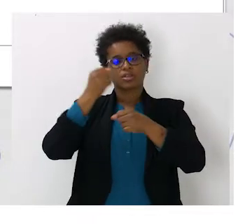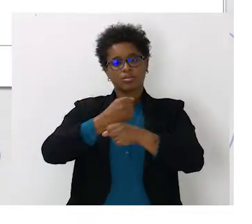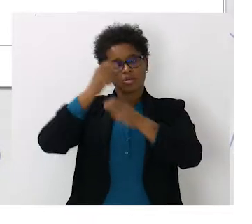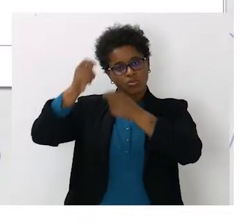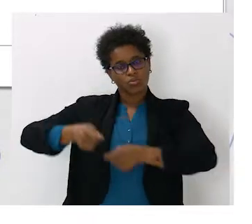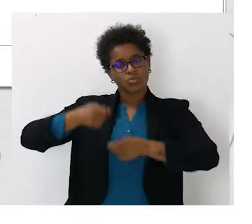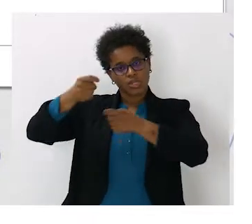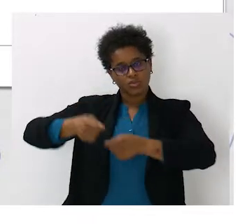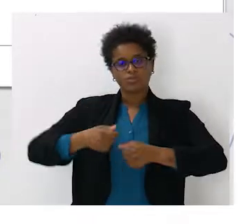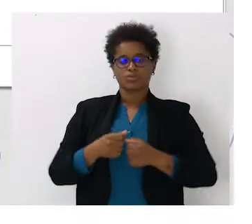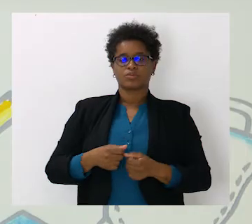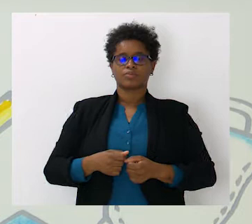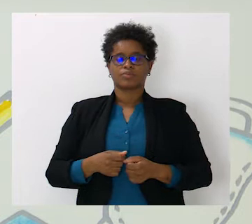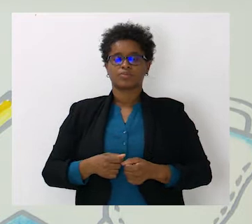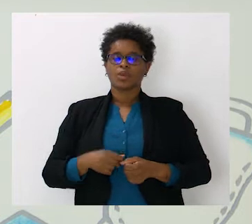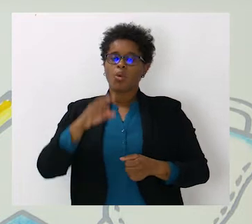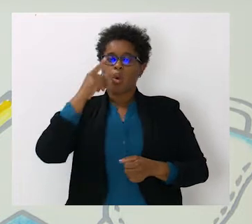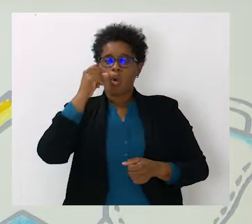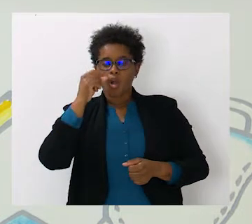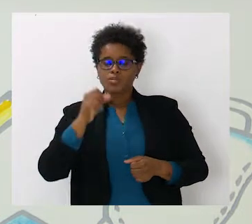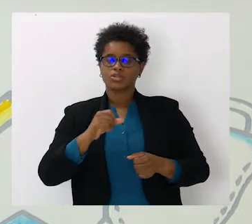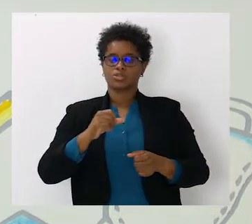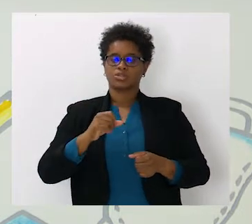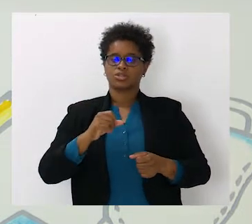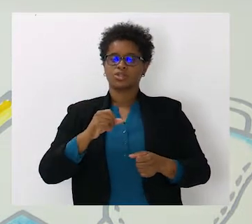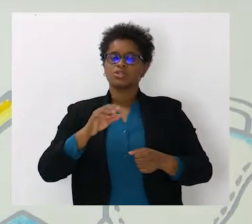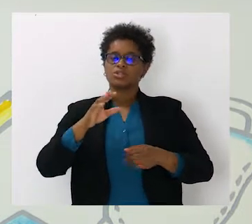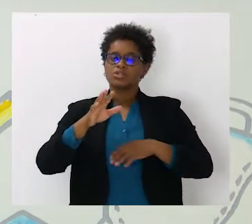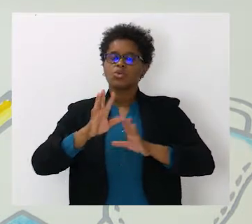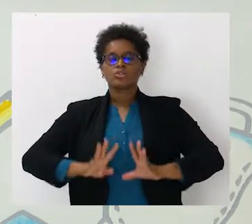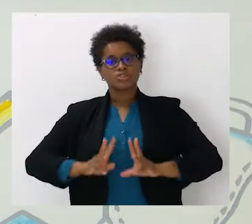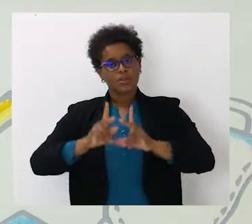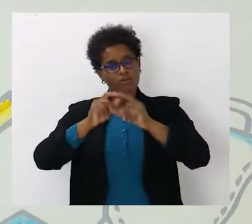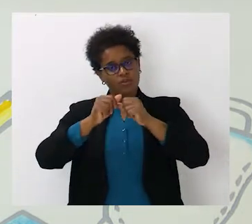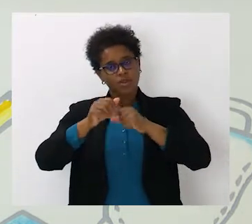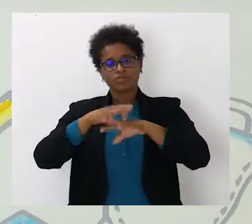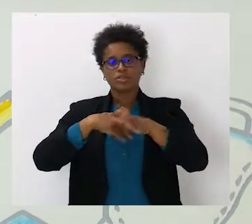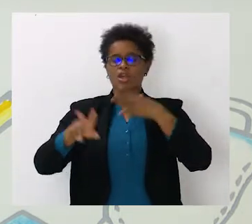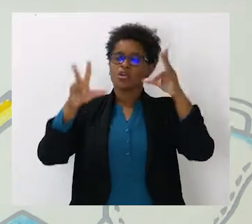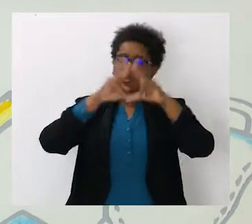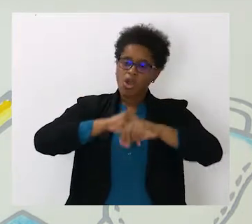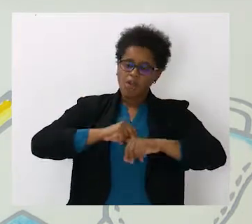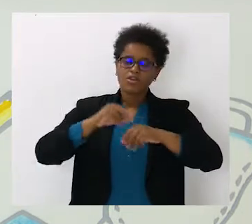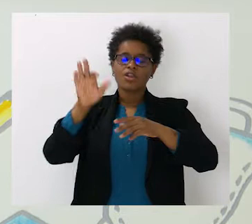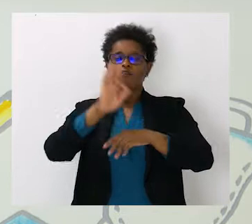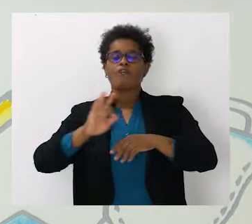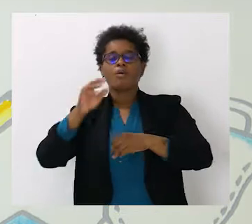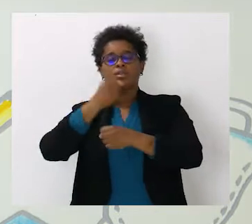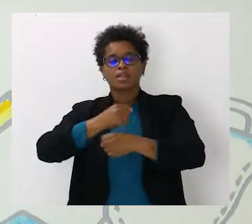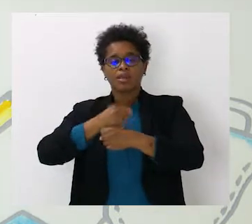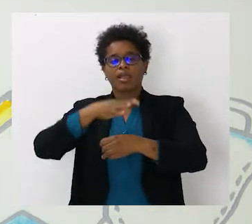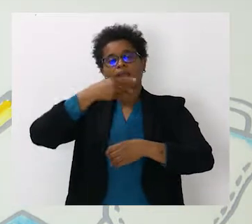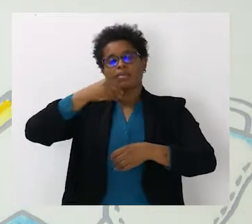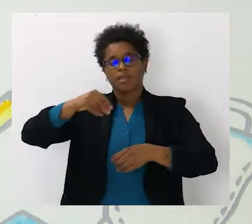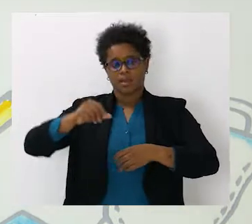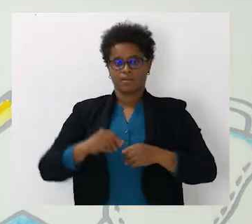de cultivo. Portanto, os homens desenvolveram novas formas de